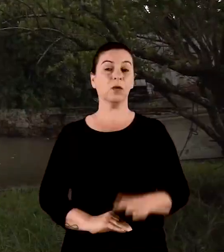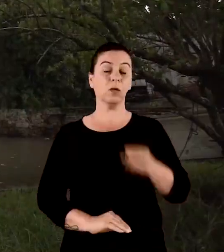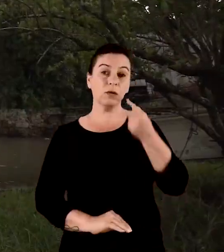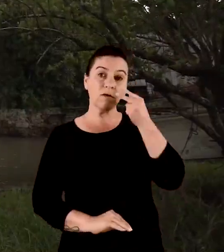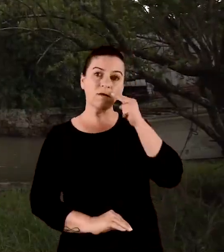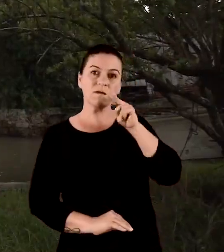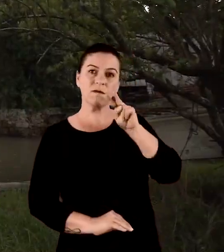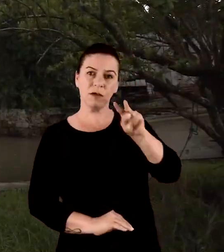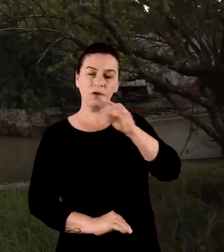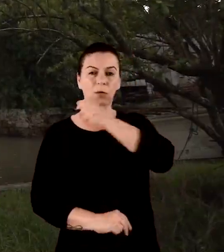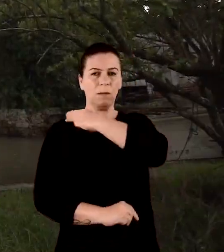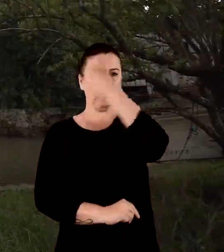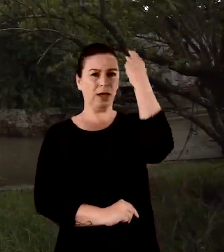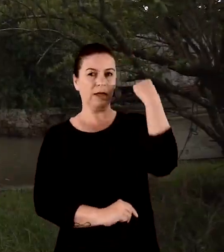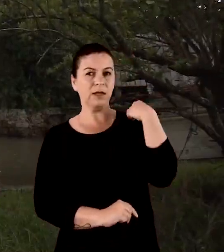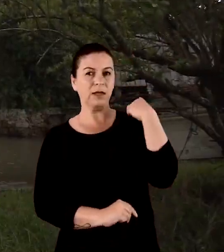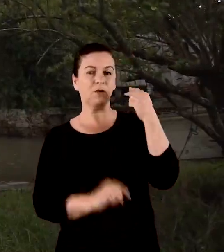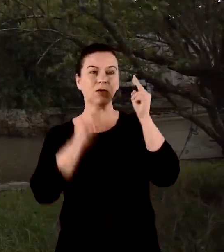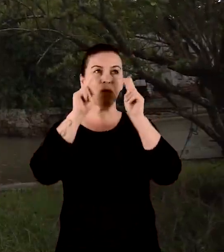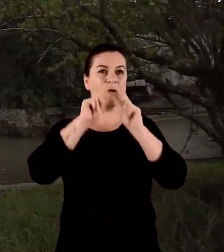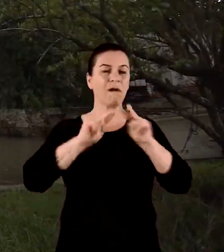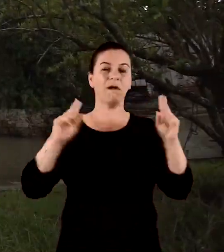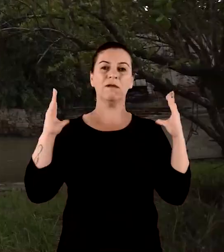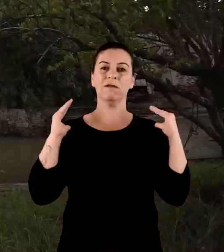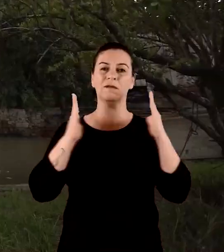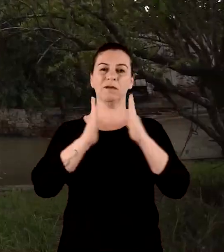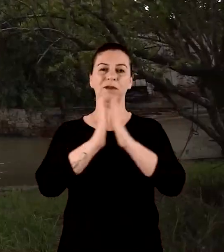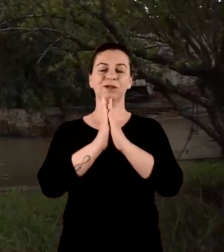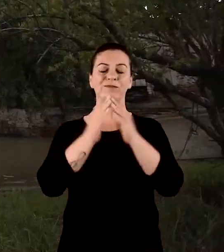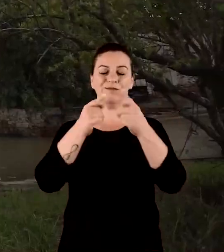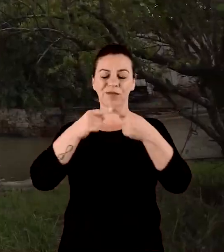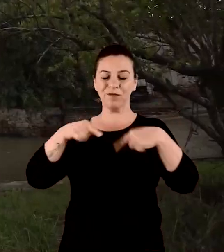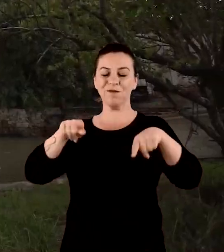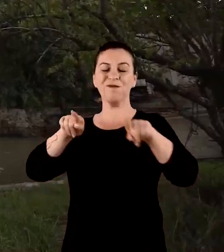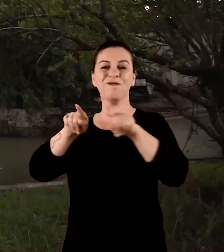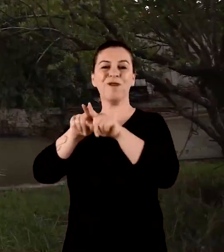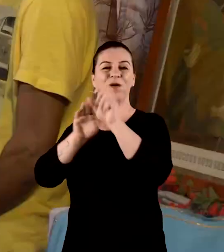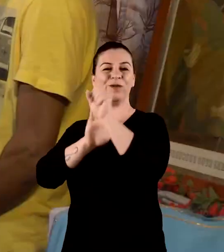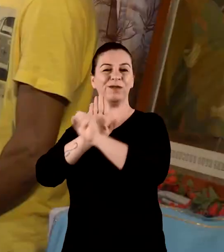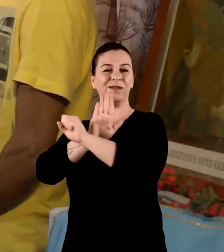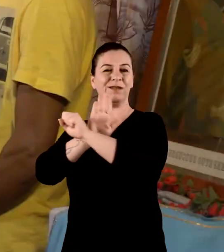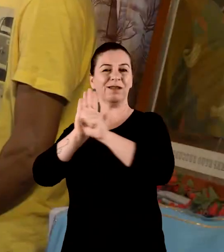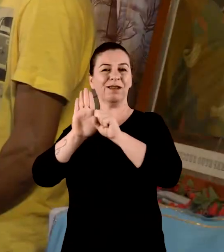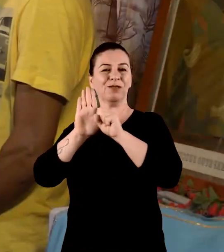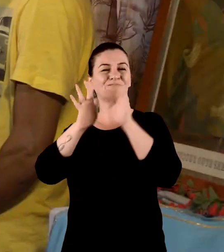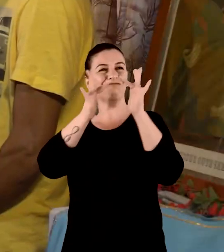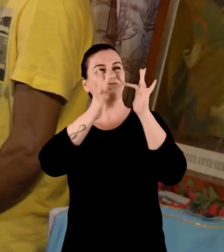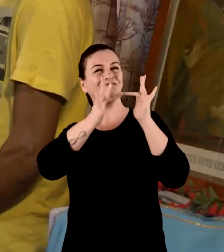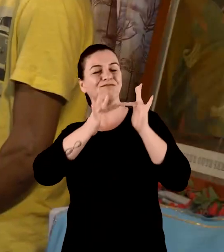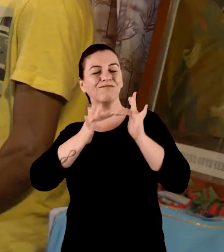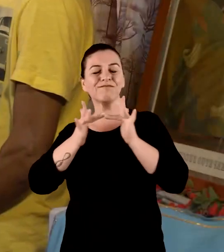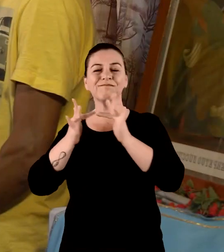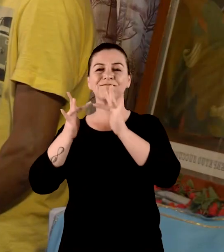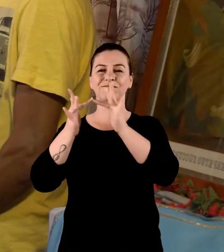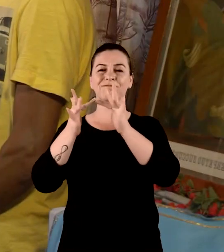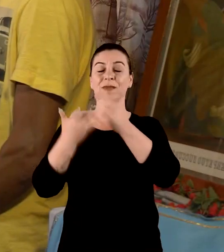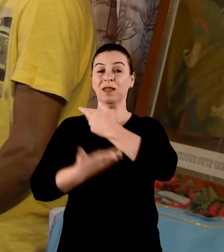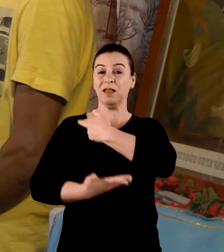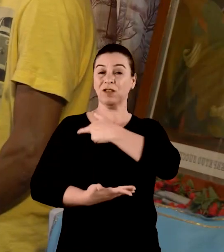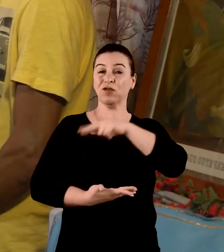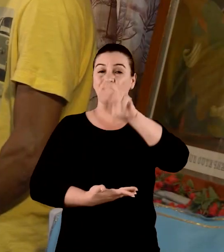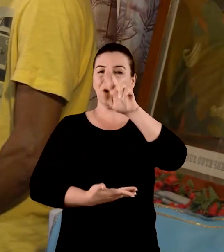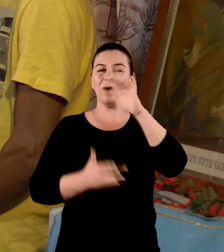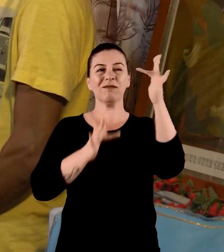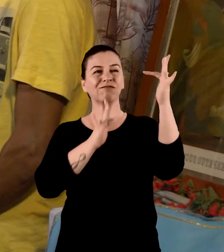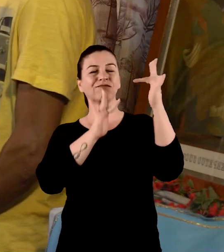Quando eu olho uma Nossa Senhora, quando eu olho um anjo, me remete ao sagrado. Me liga, religar.